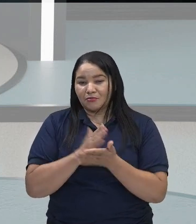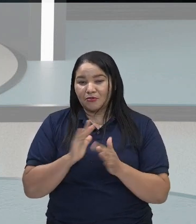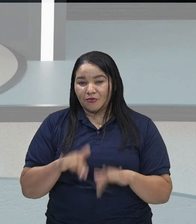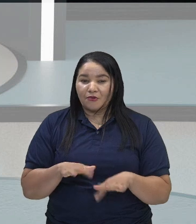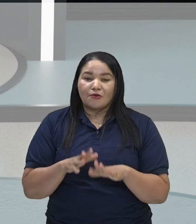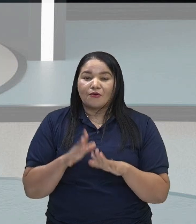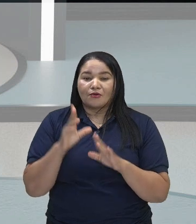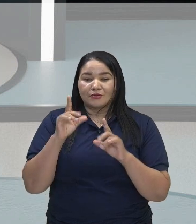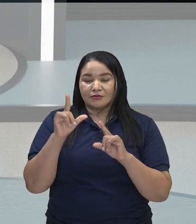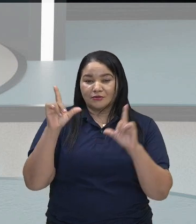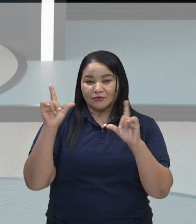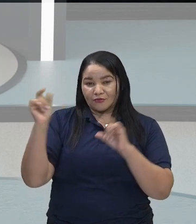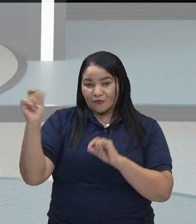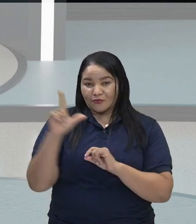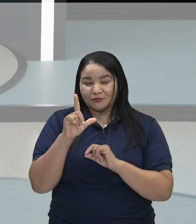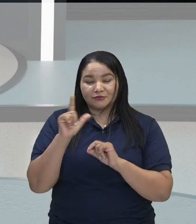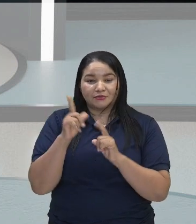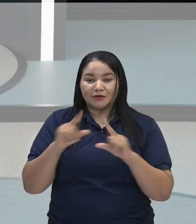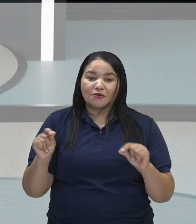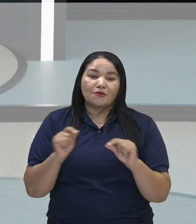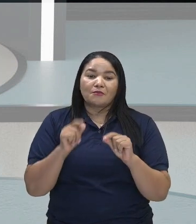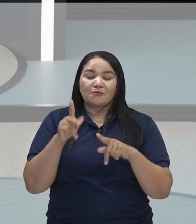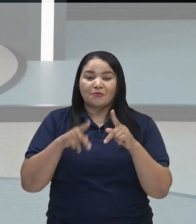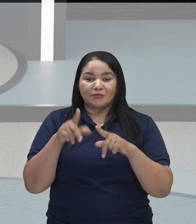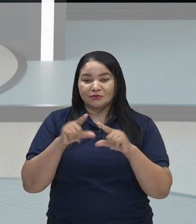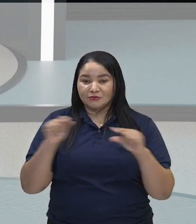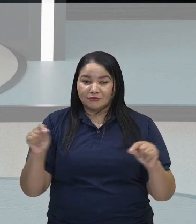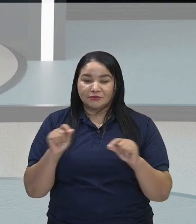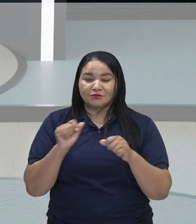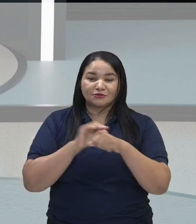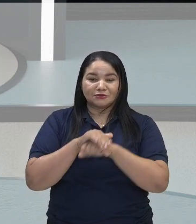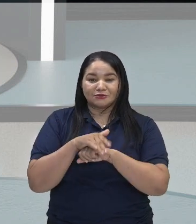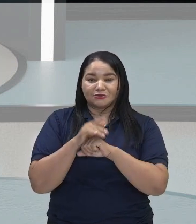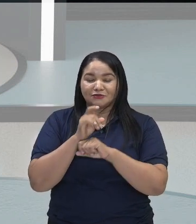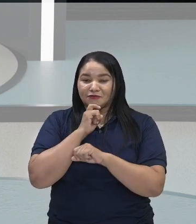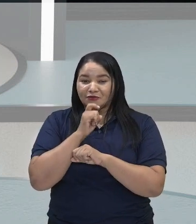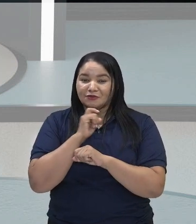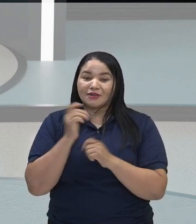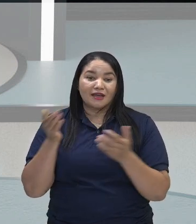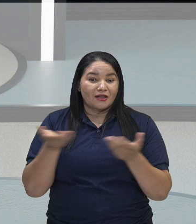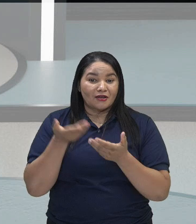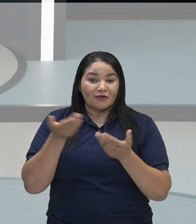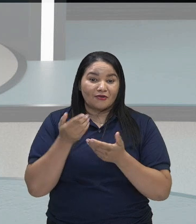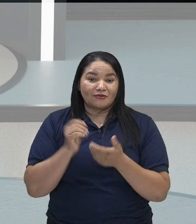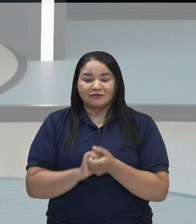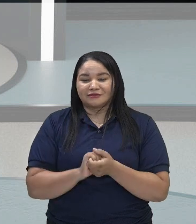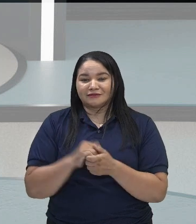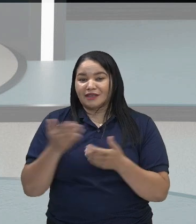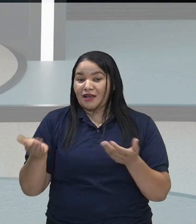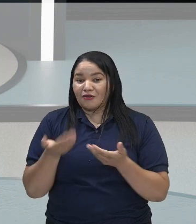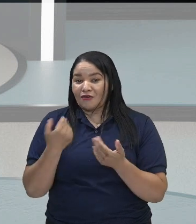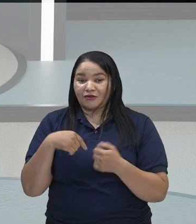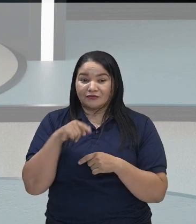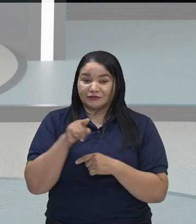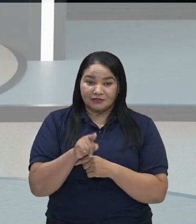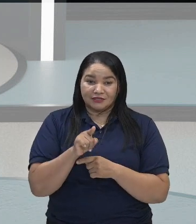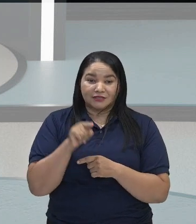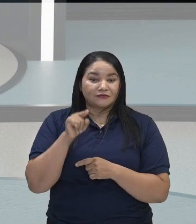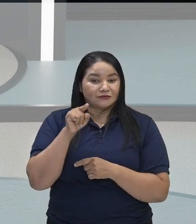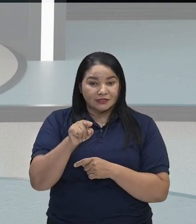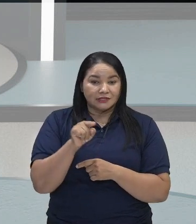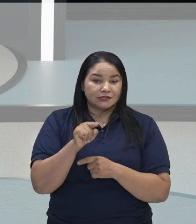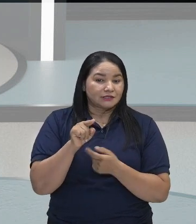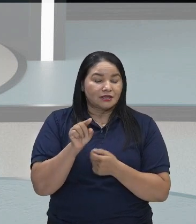o povo sumiu, a noite esfriou. E agora, José? E agora você? Você que é